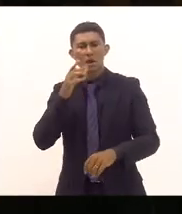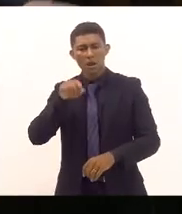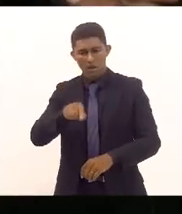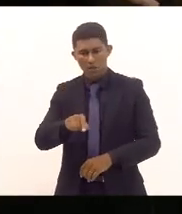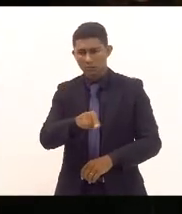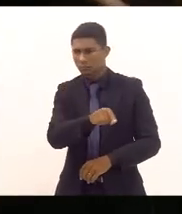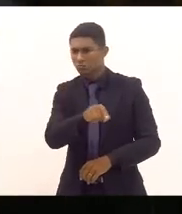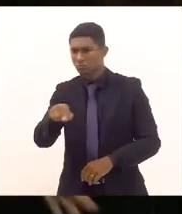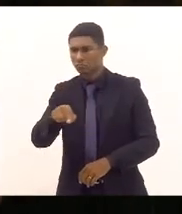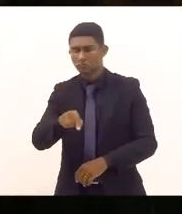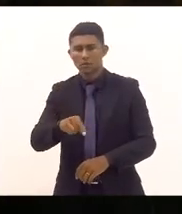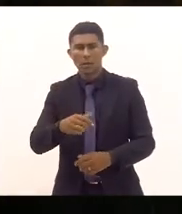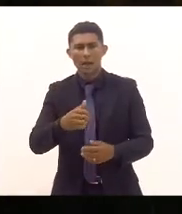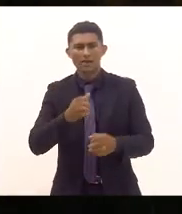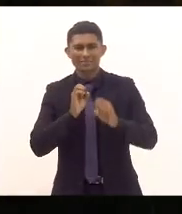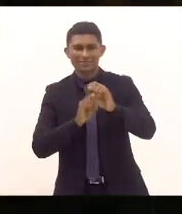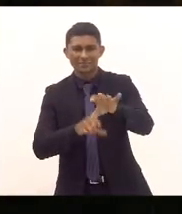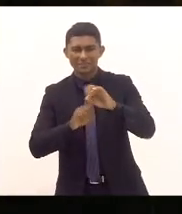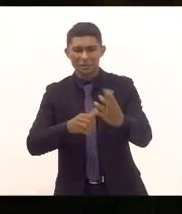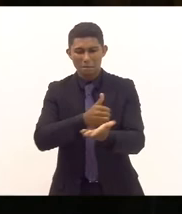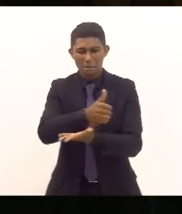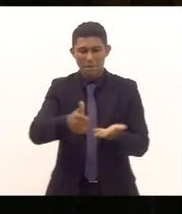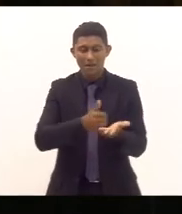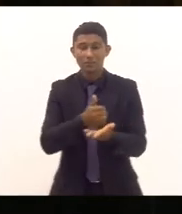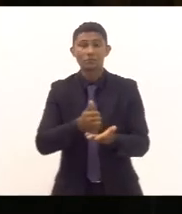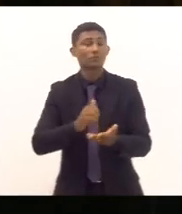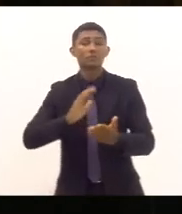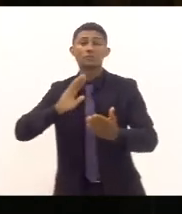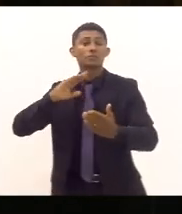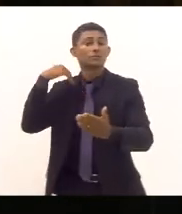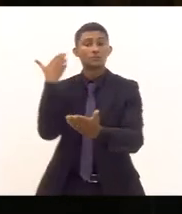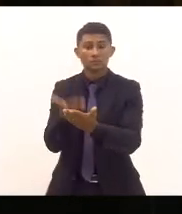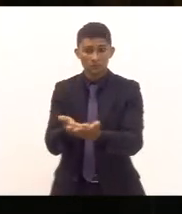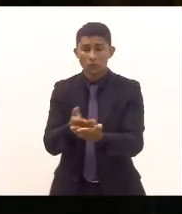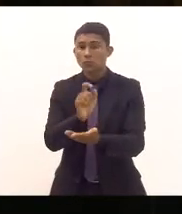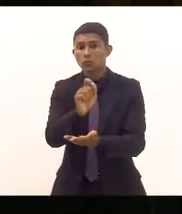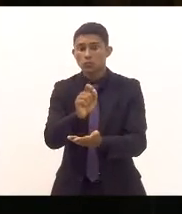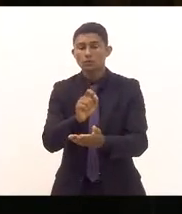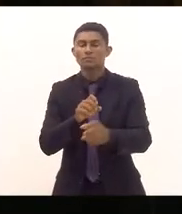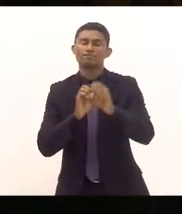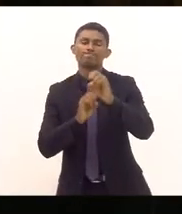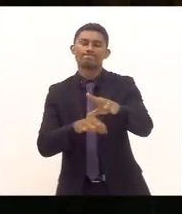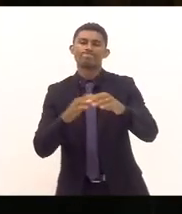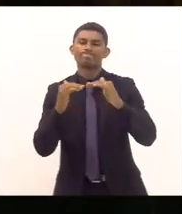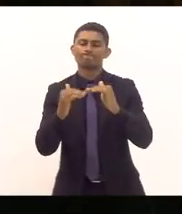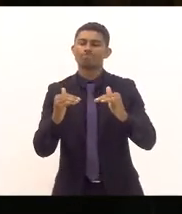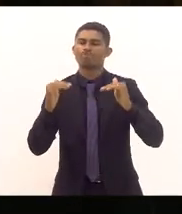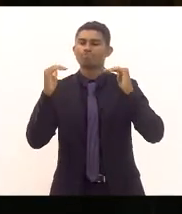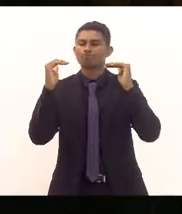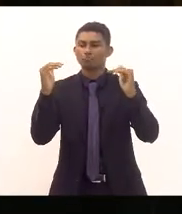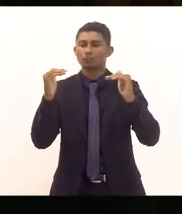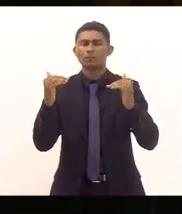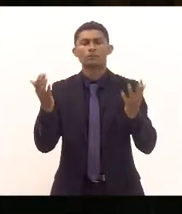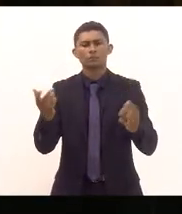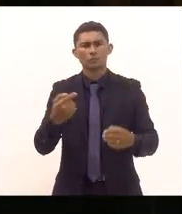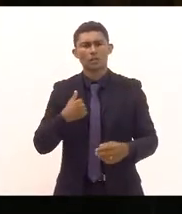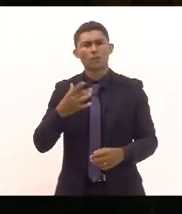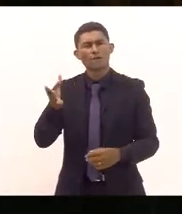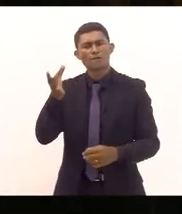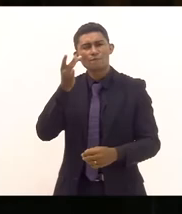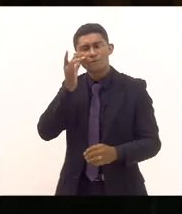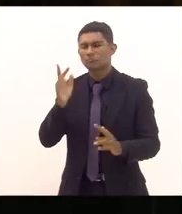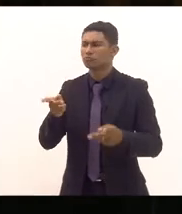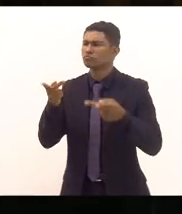desde o ensino básico até o ensino superior e ali eu saio